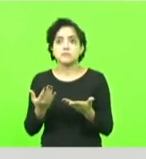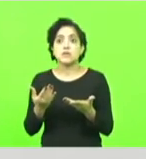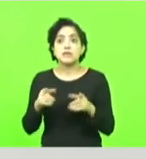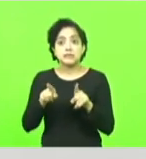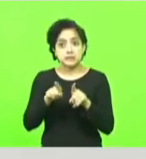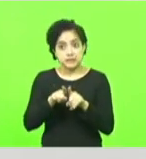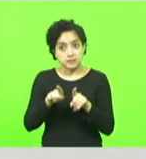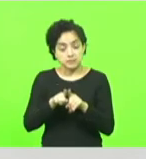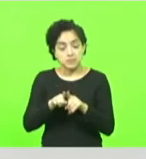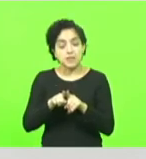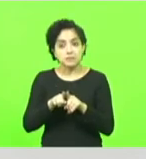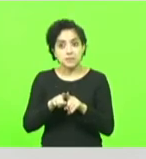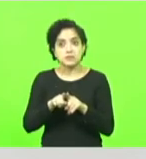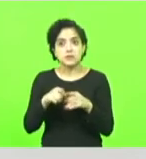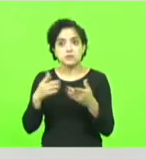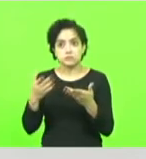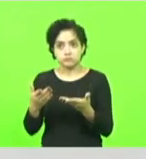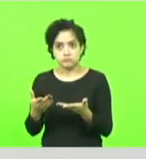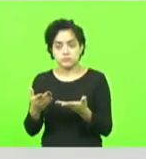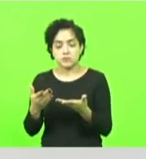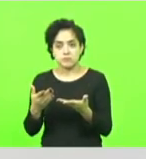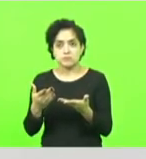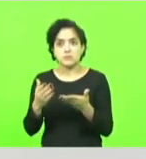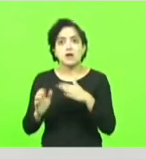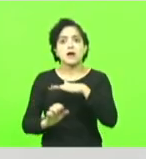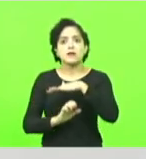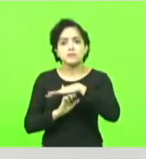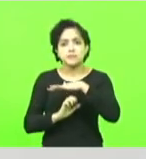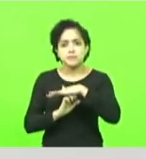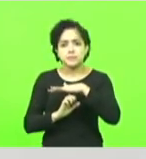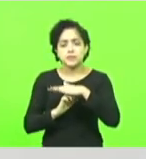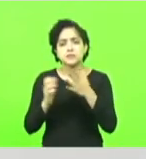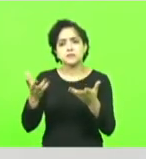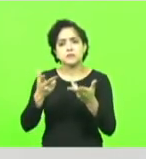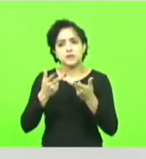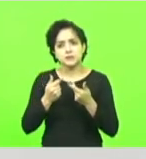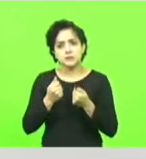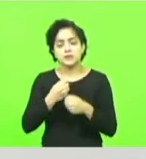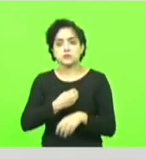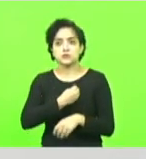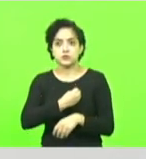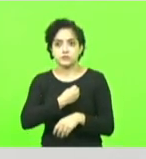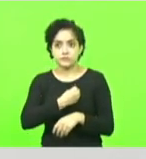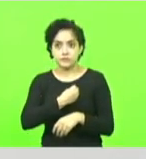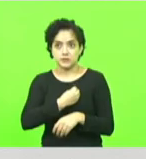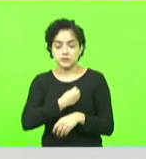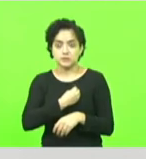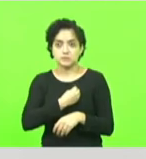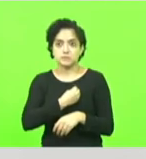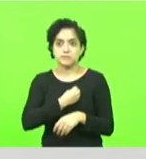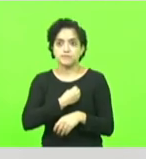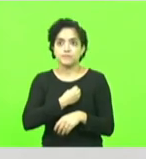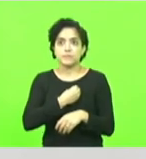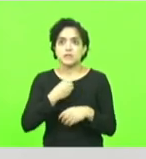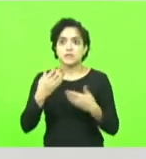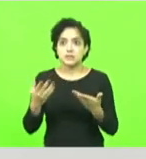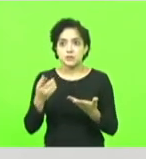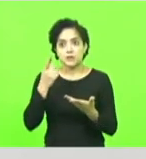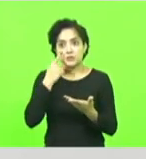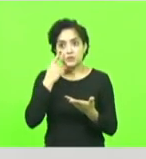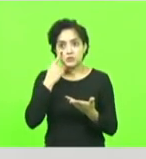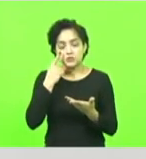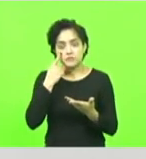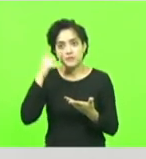mais atrativos a empresas por oferecer essa qualidade de vida e qualidade na segurança. Né, então, a gente ver os policiais diariamente